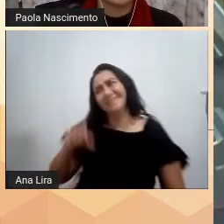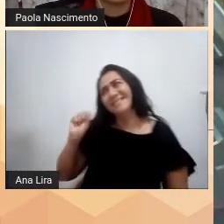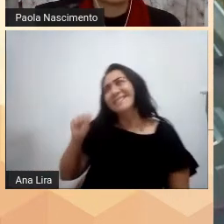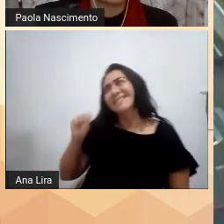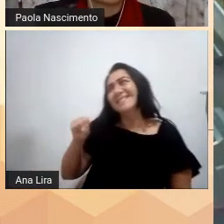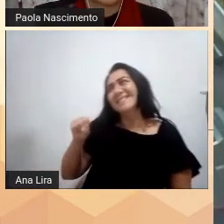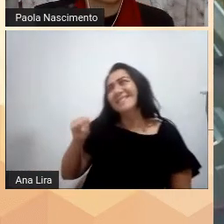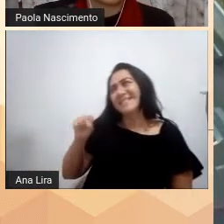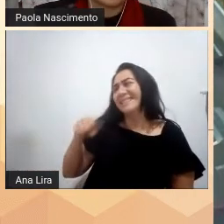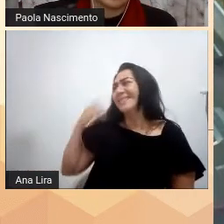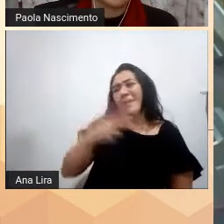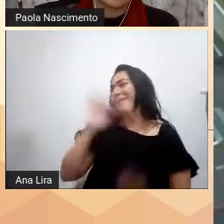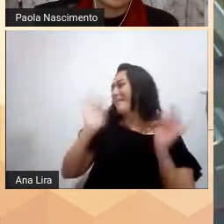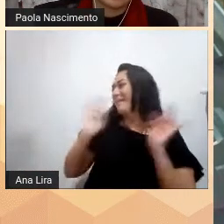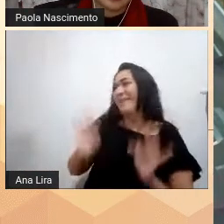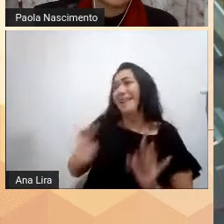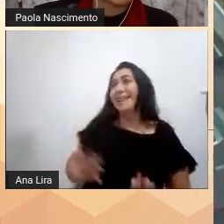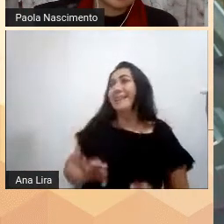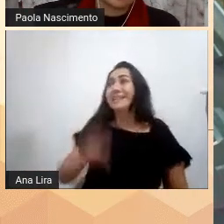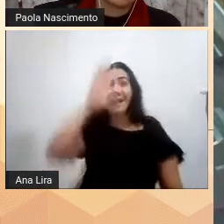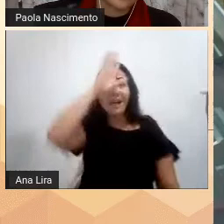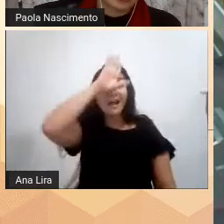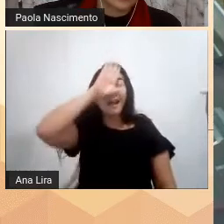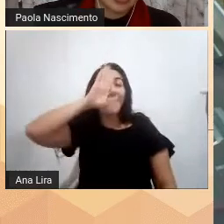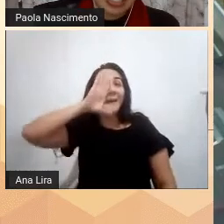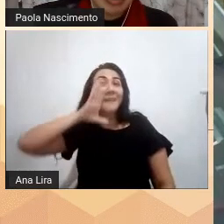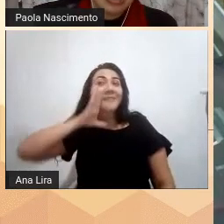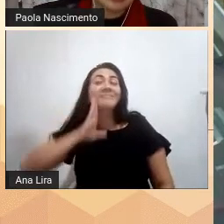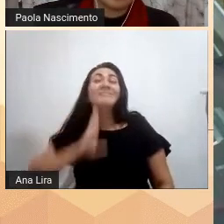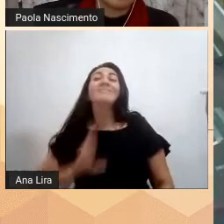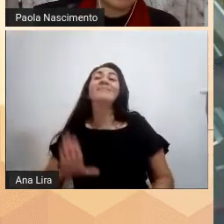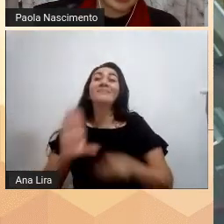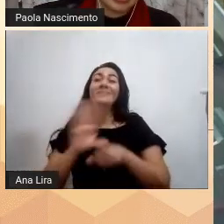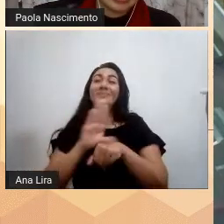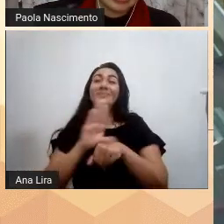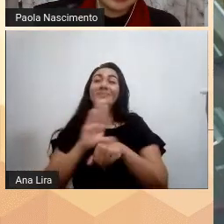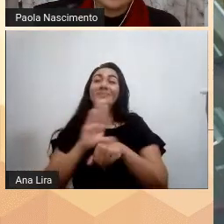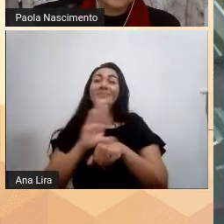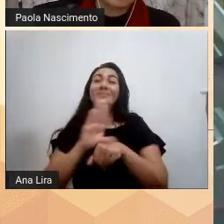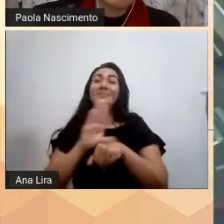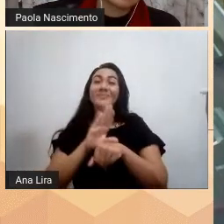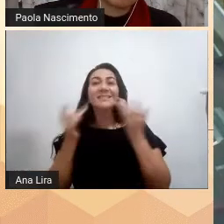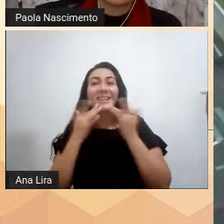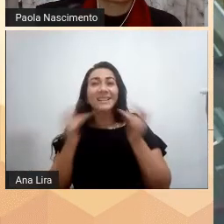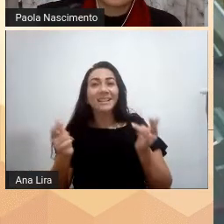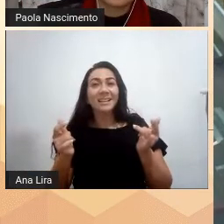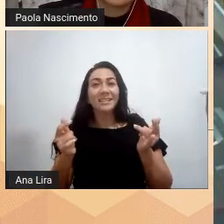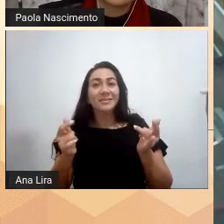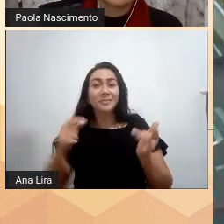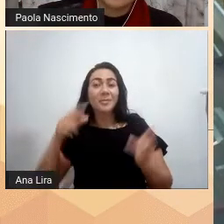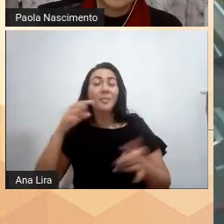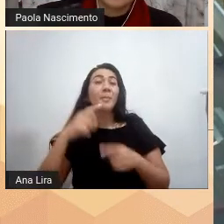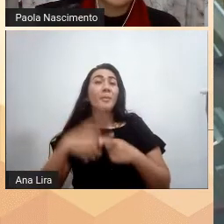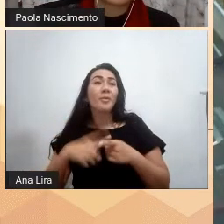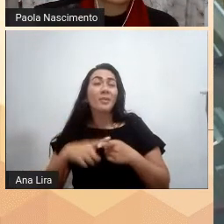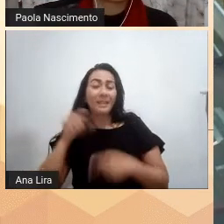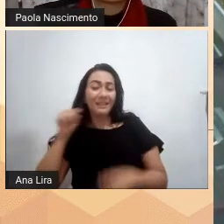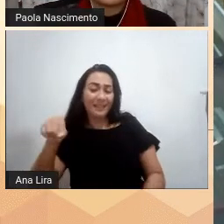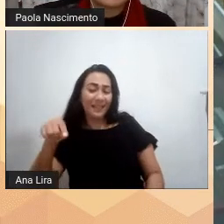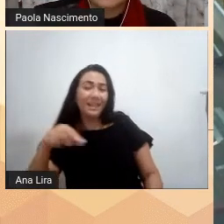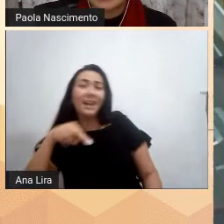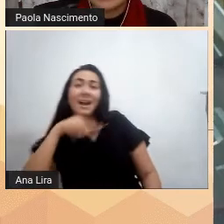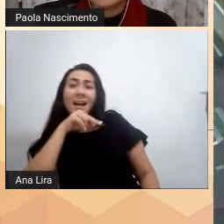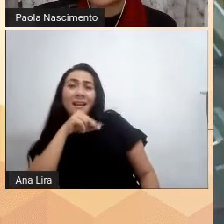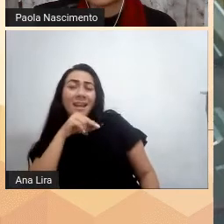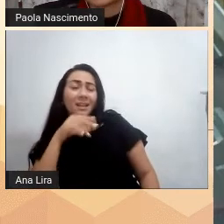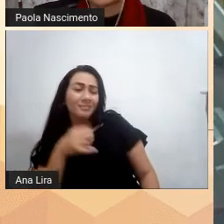oferecida gratuitamente para a comunidade, a neta dela conseguiu sair da depressão. E isso, para mim, também não tem